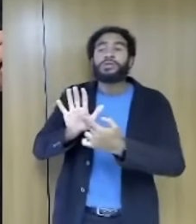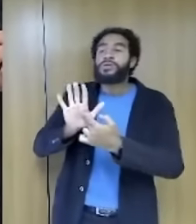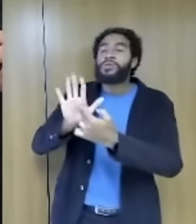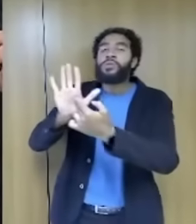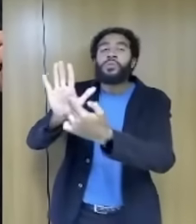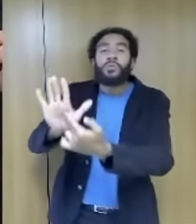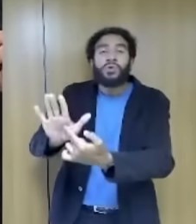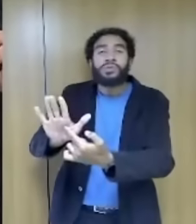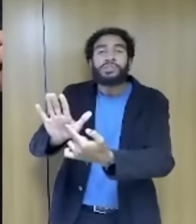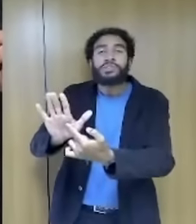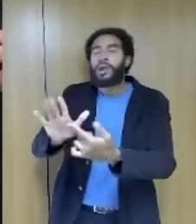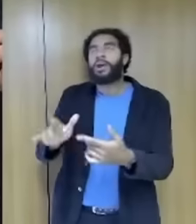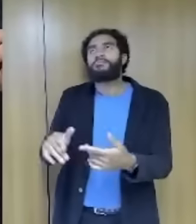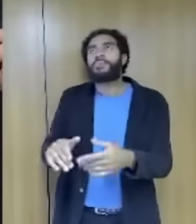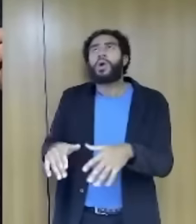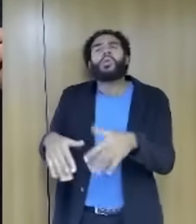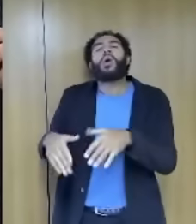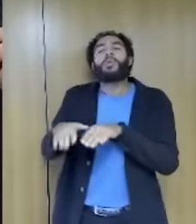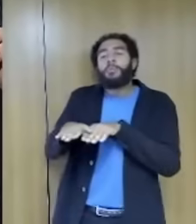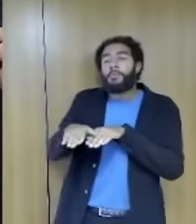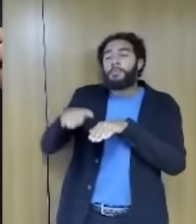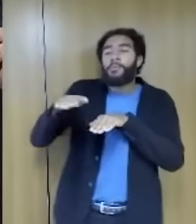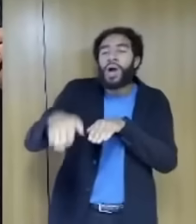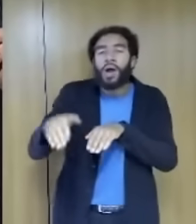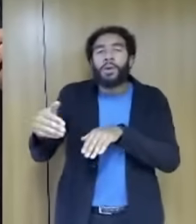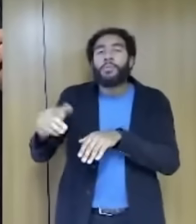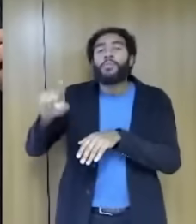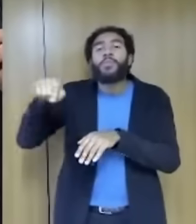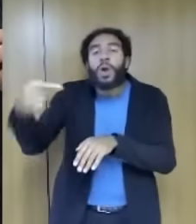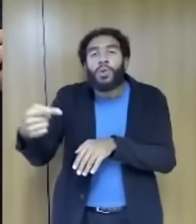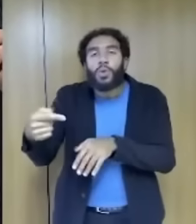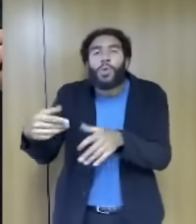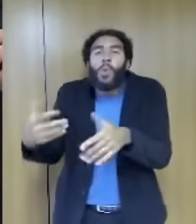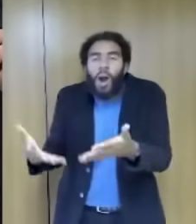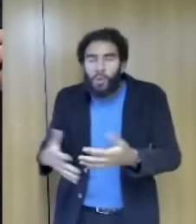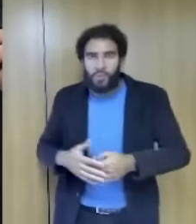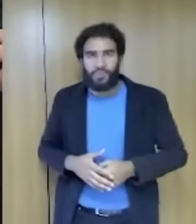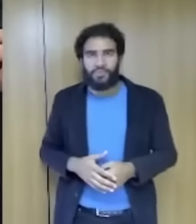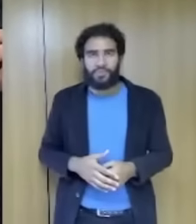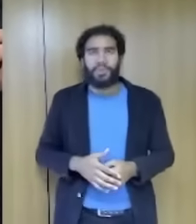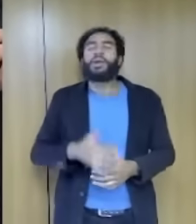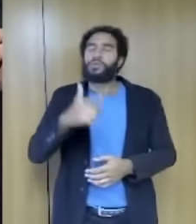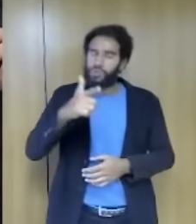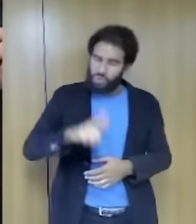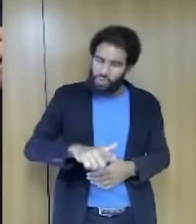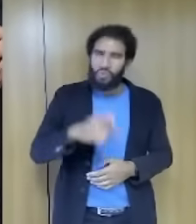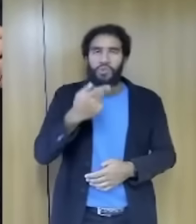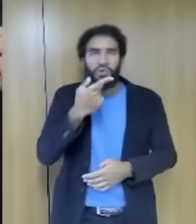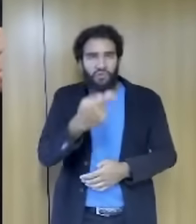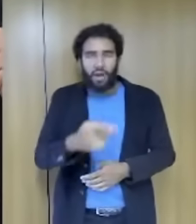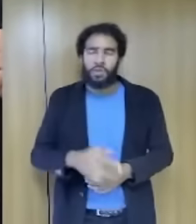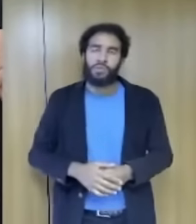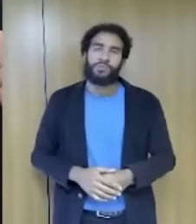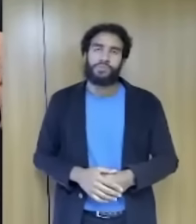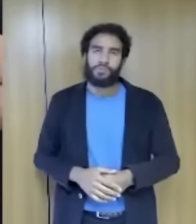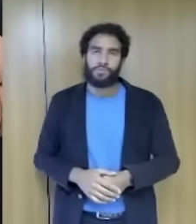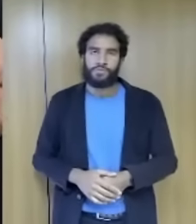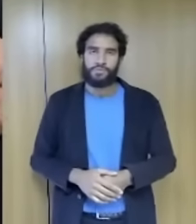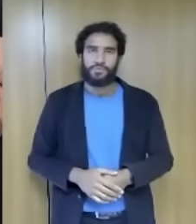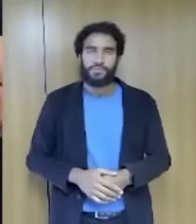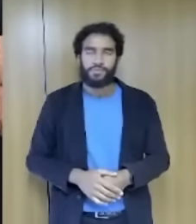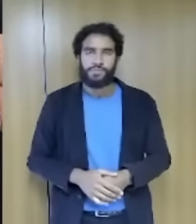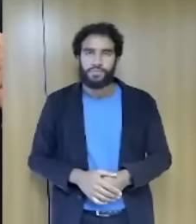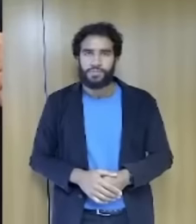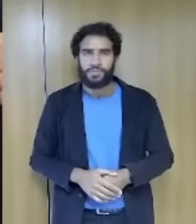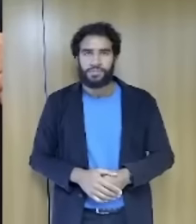do próximo passo da investigação. Eu repito, evidentemente, que não há condições, inclusive